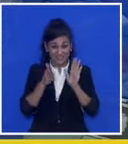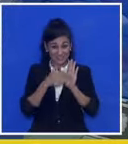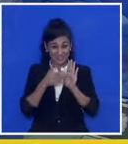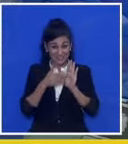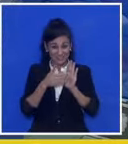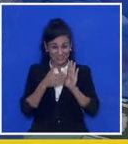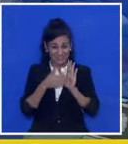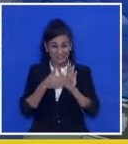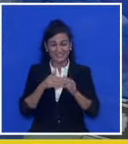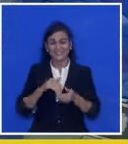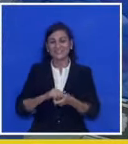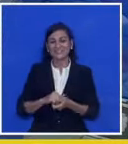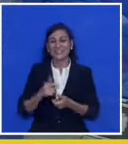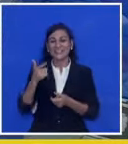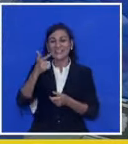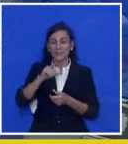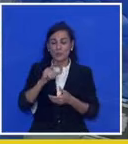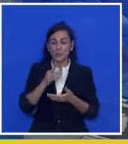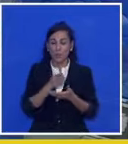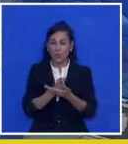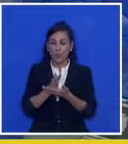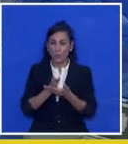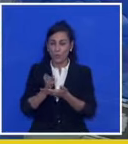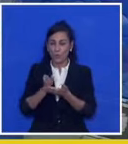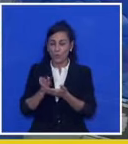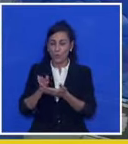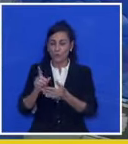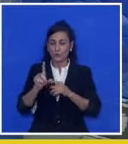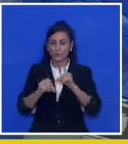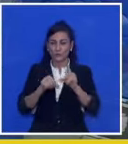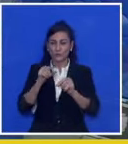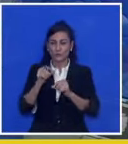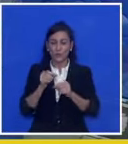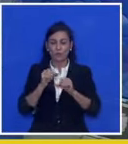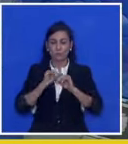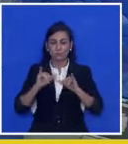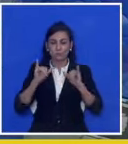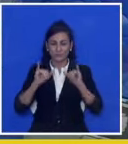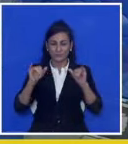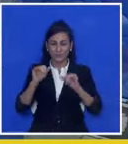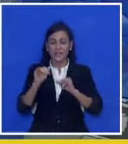aposta. Logo após a apuração, todos os resultados serão